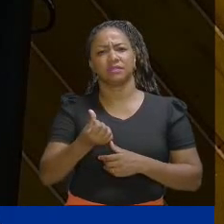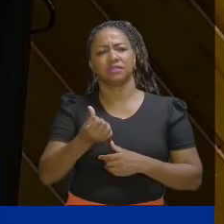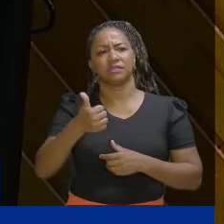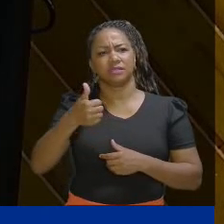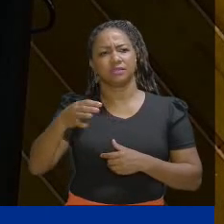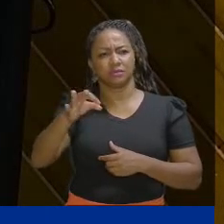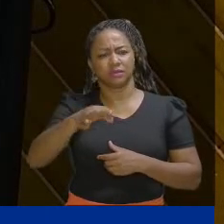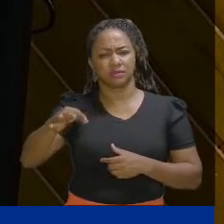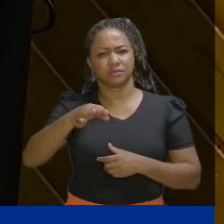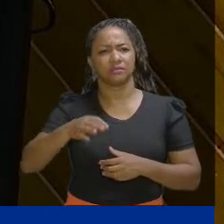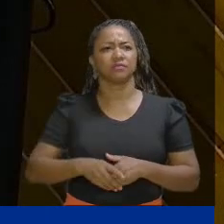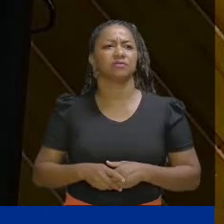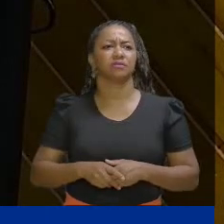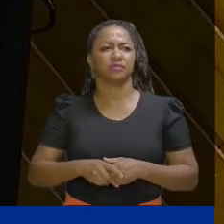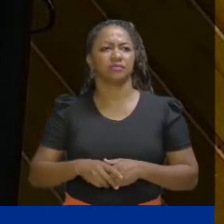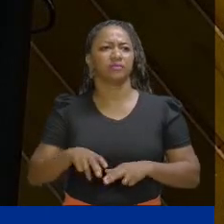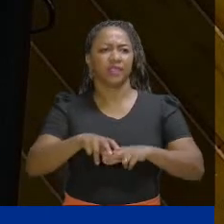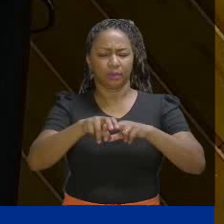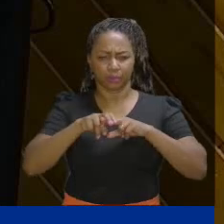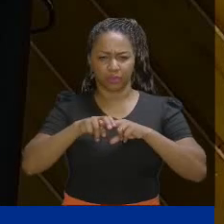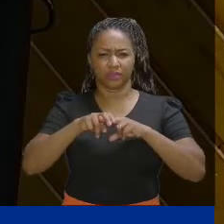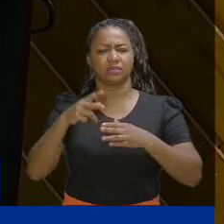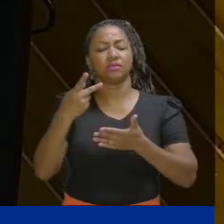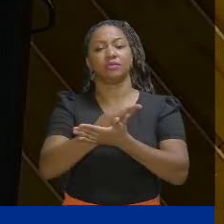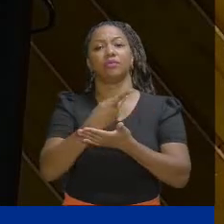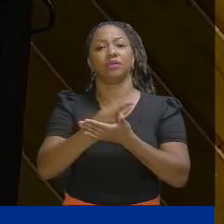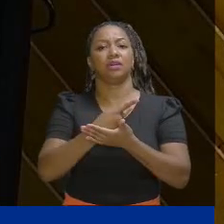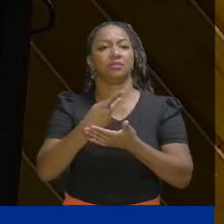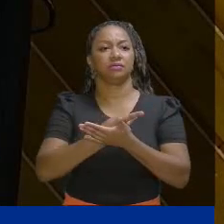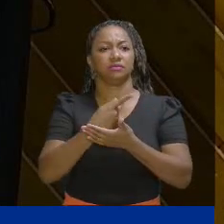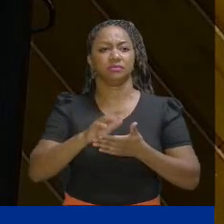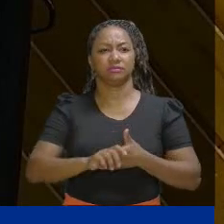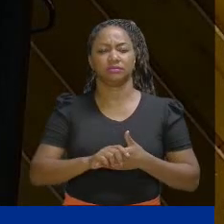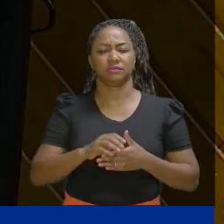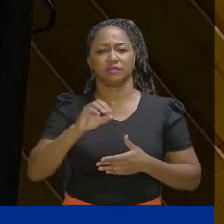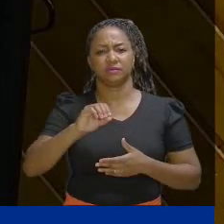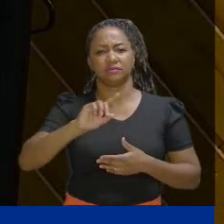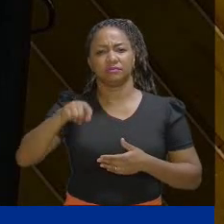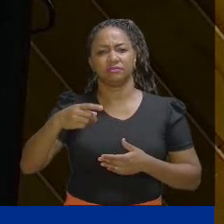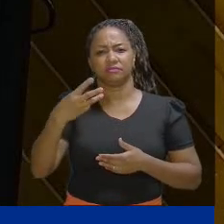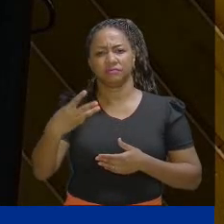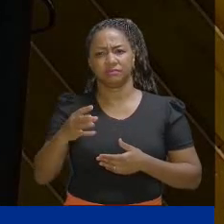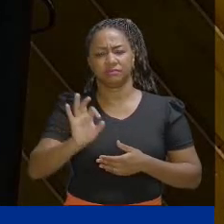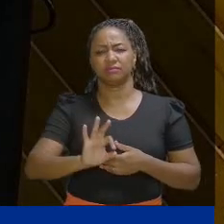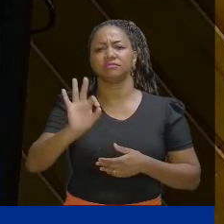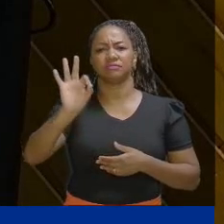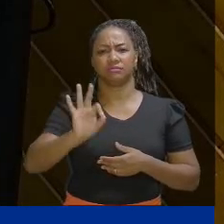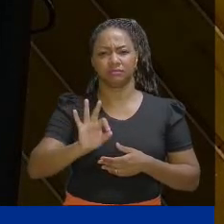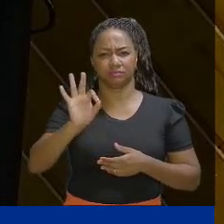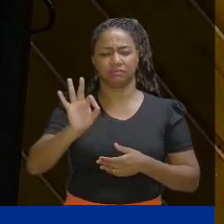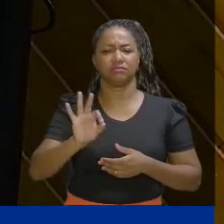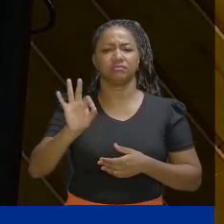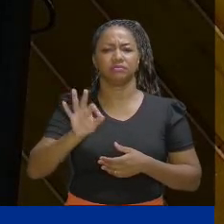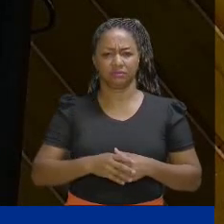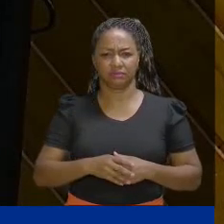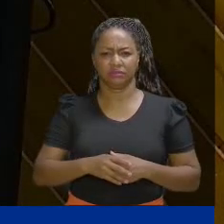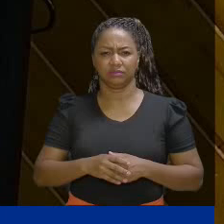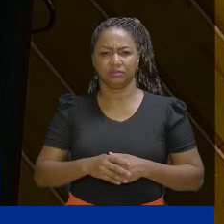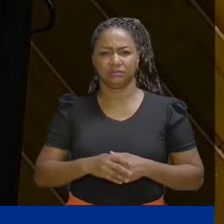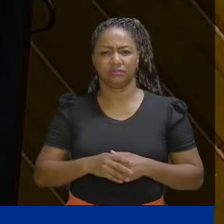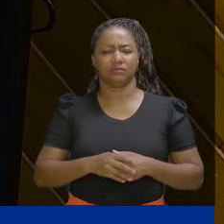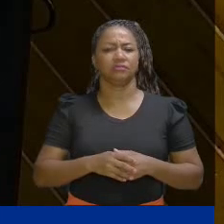170.709,61. Portanto, a irregularidade monta 0,3% do que